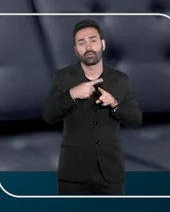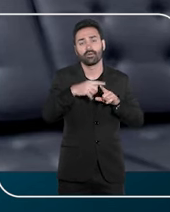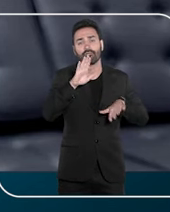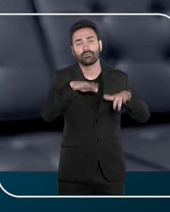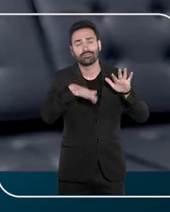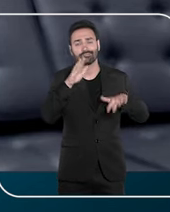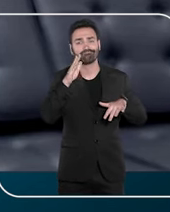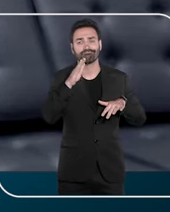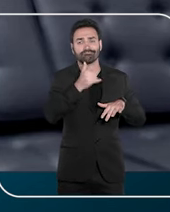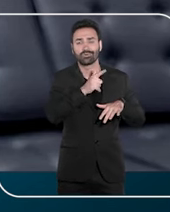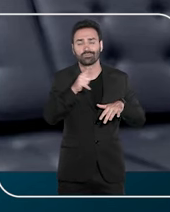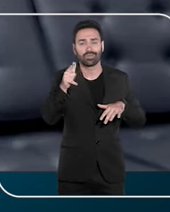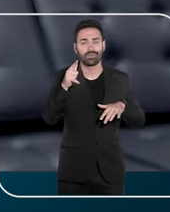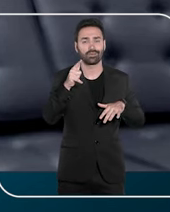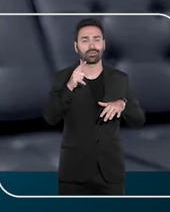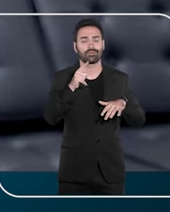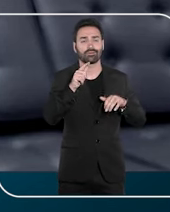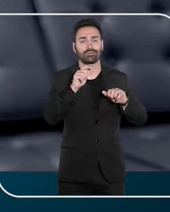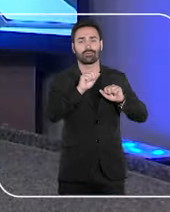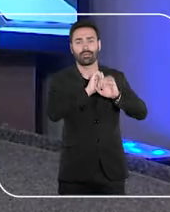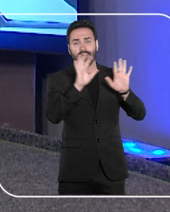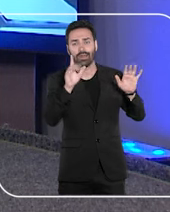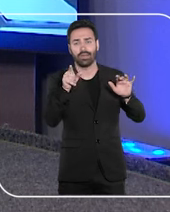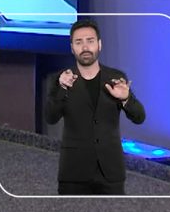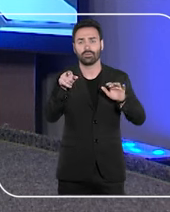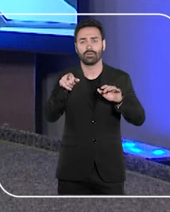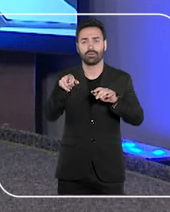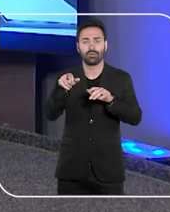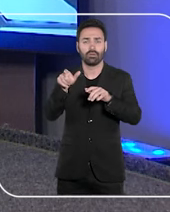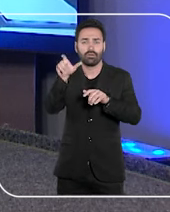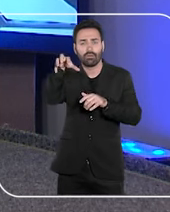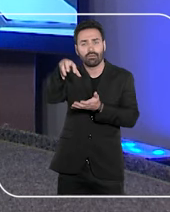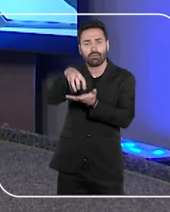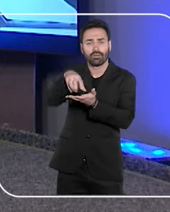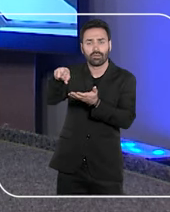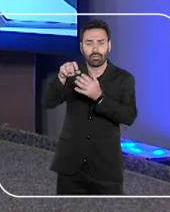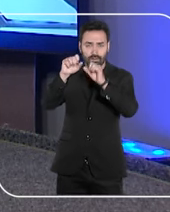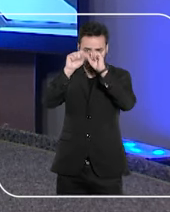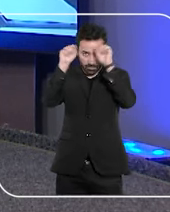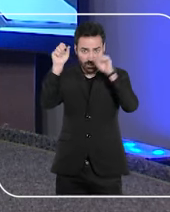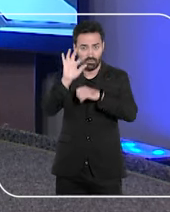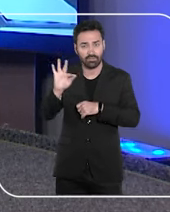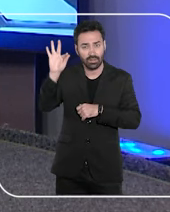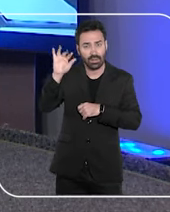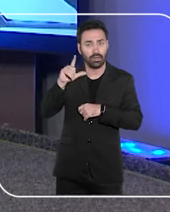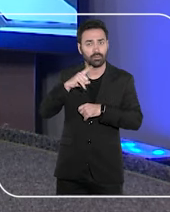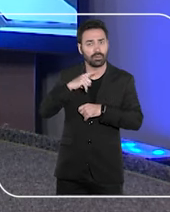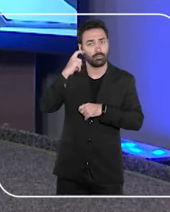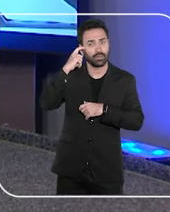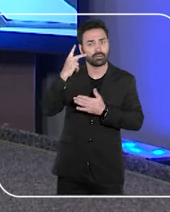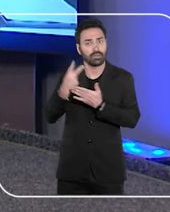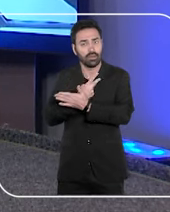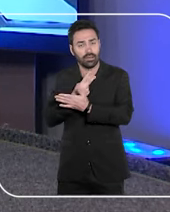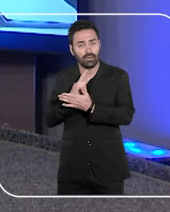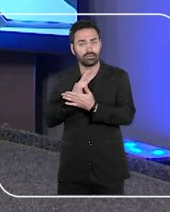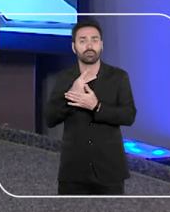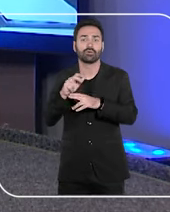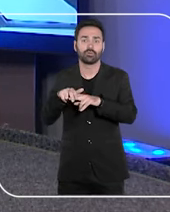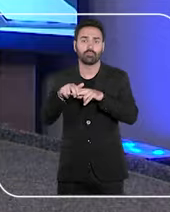maneira equivocada por esse ou aquele tribunal federal de recurso até então, né, ou tribunal